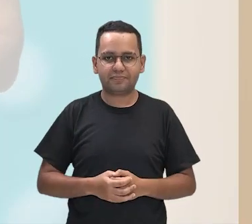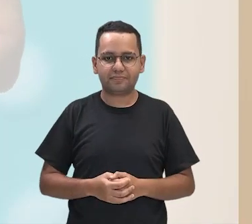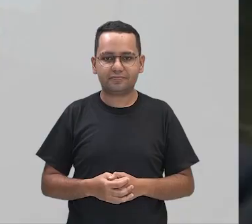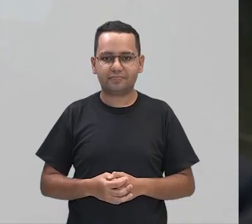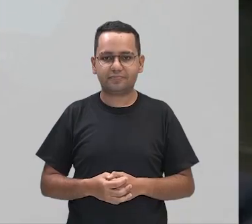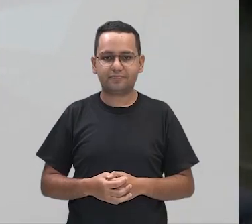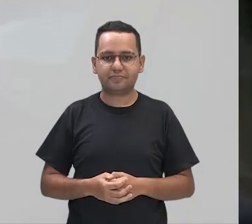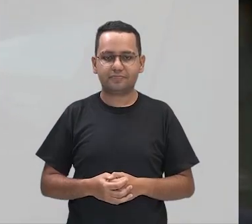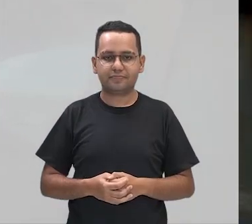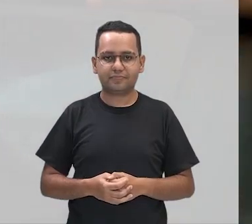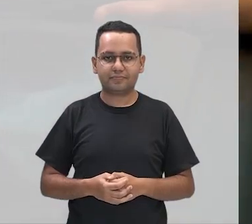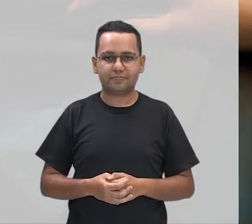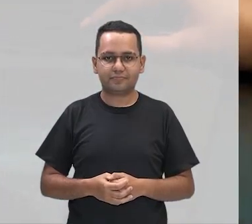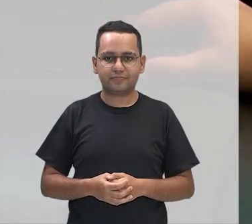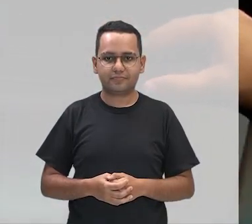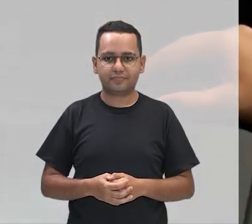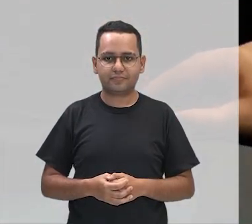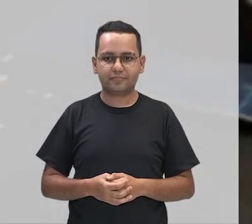aulas?